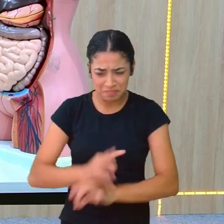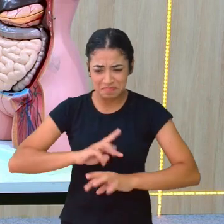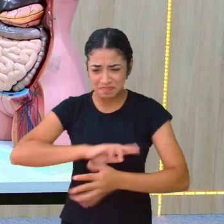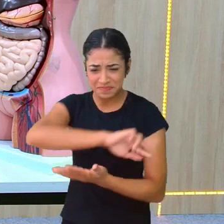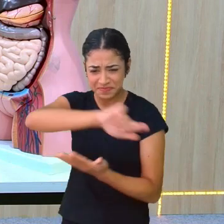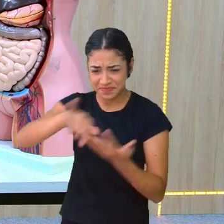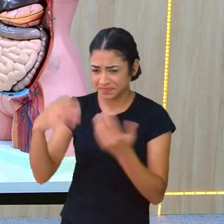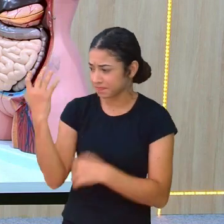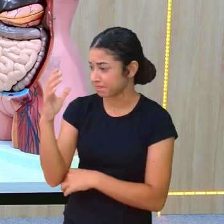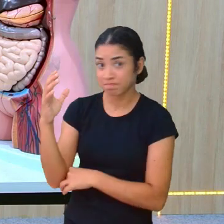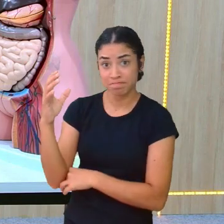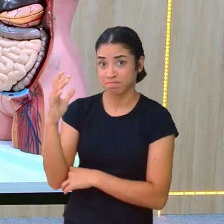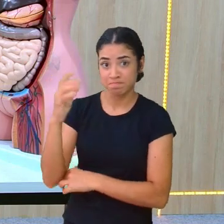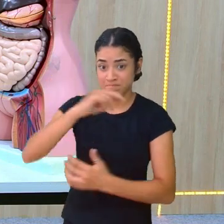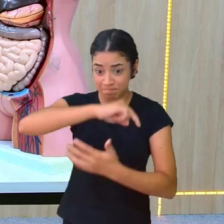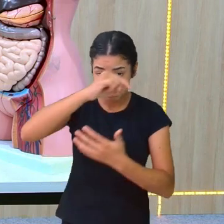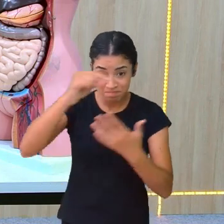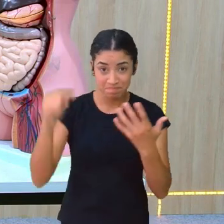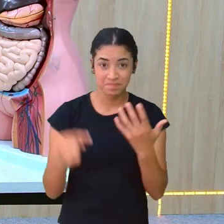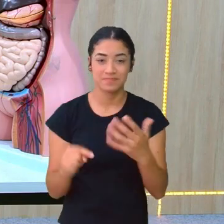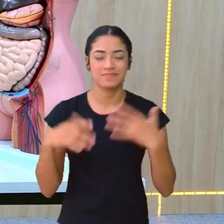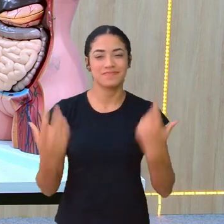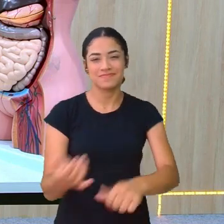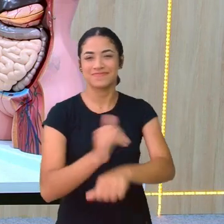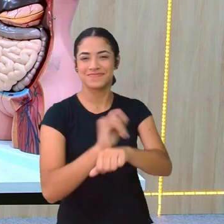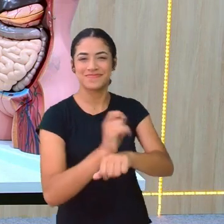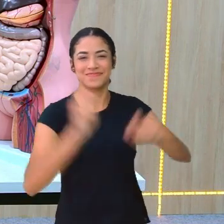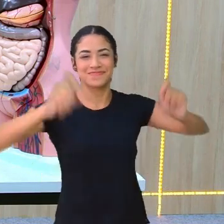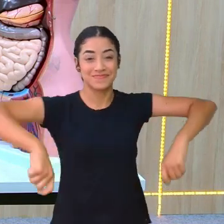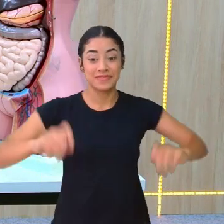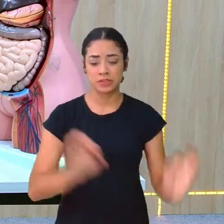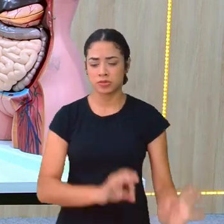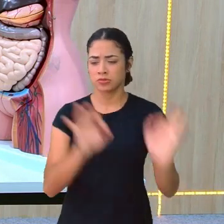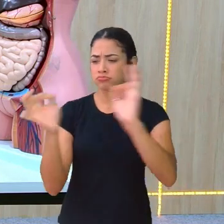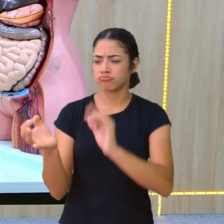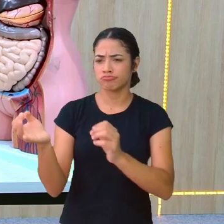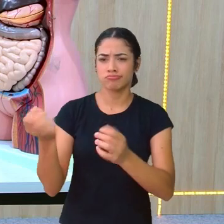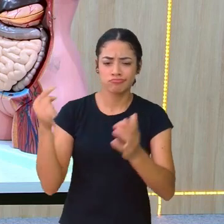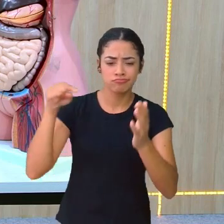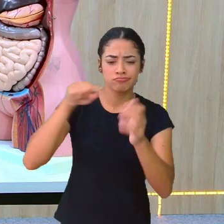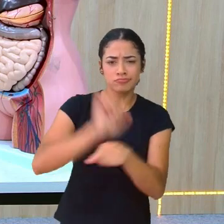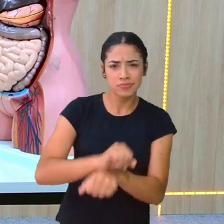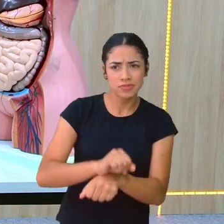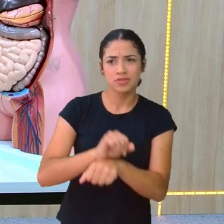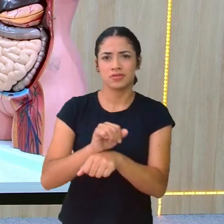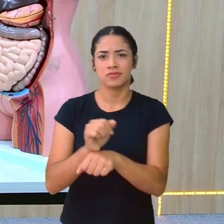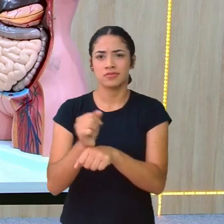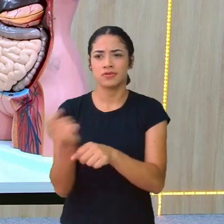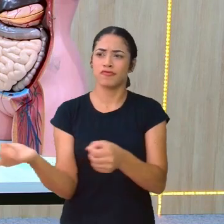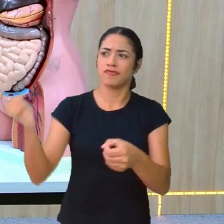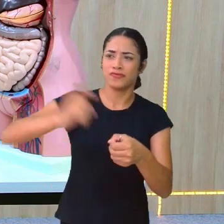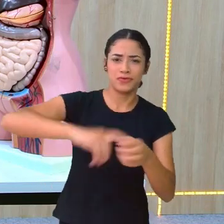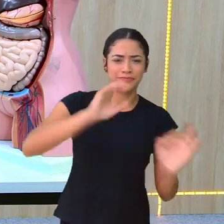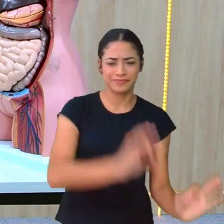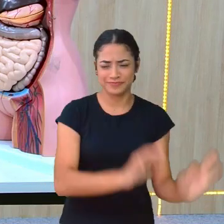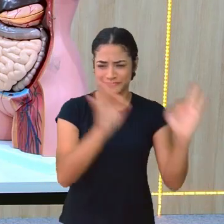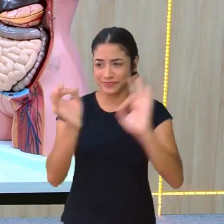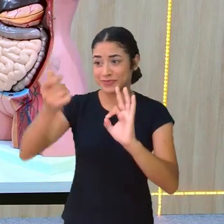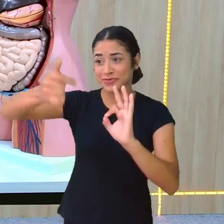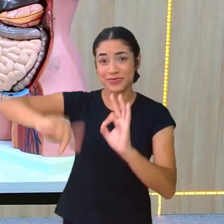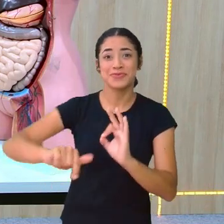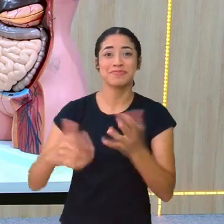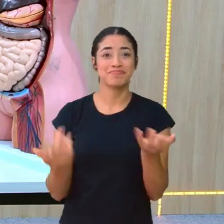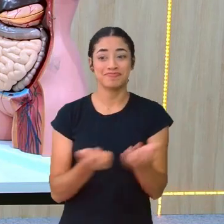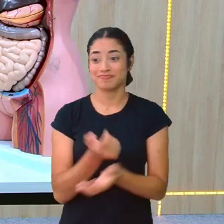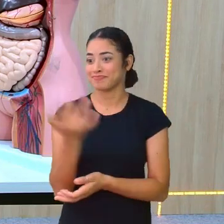matérias. E no YouTube, gente, vocês vão poder assistir, pausar, rever quantas vezes quiserem. E ainda mais, né,